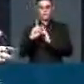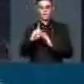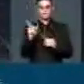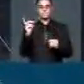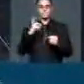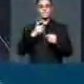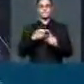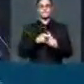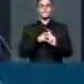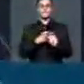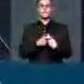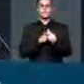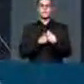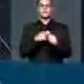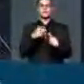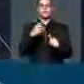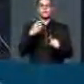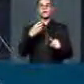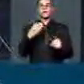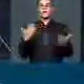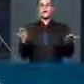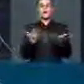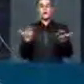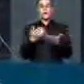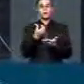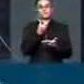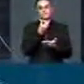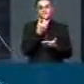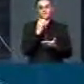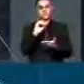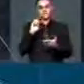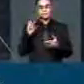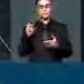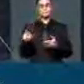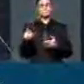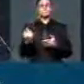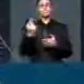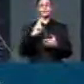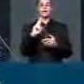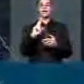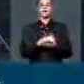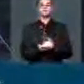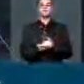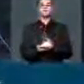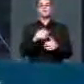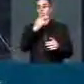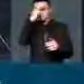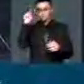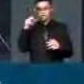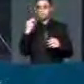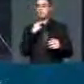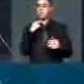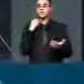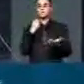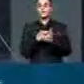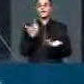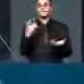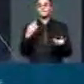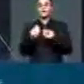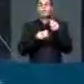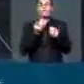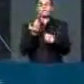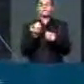Ou seja, é impraticável, ele não tem mais condição de pagar aquela dívida. Então, se nós vamos, o governo vai anistiar